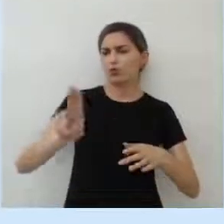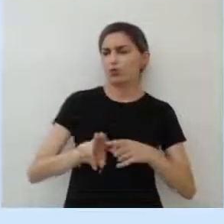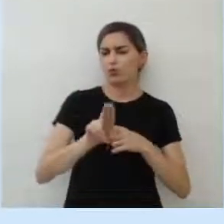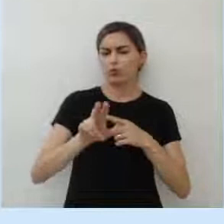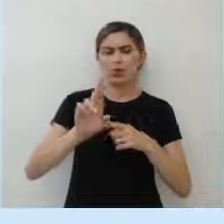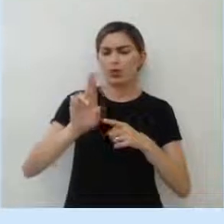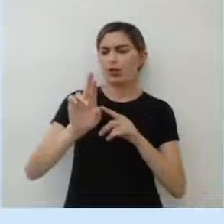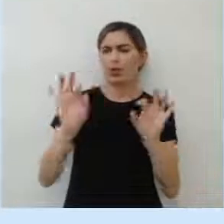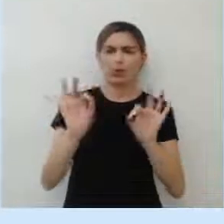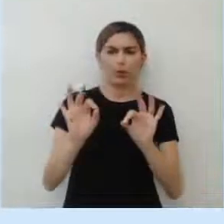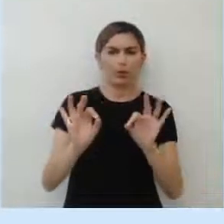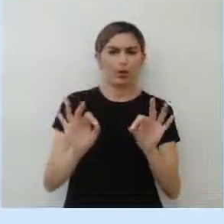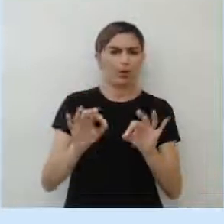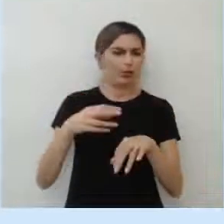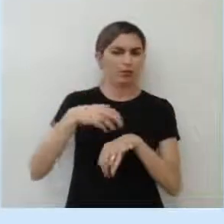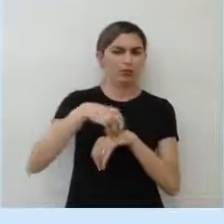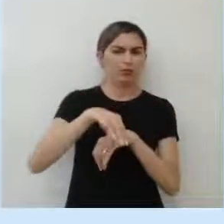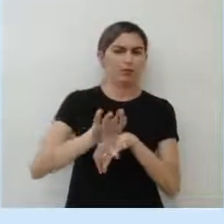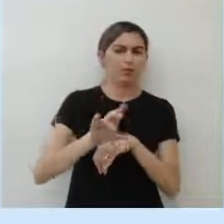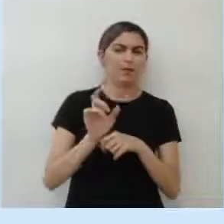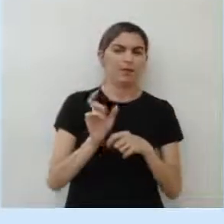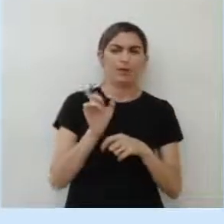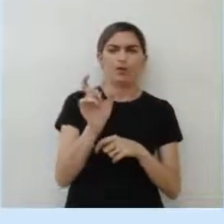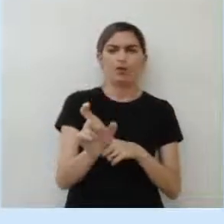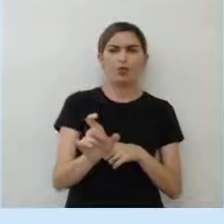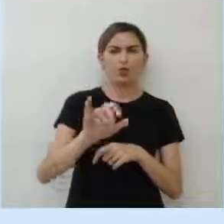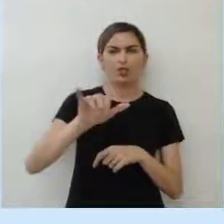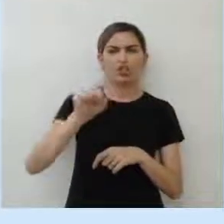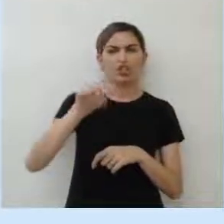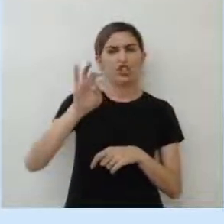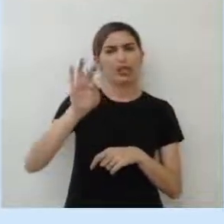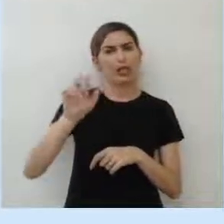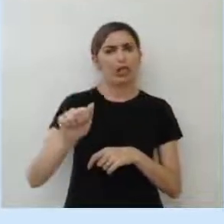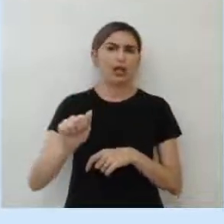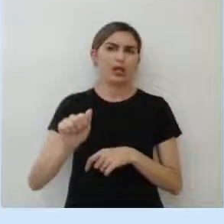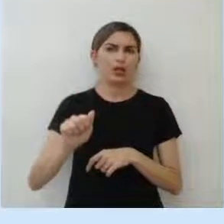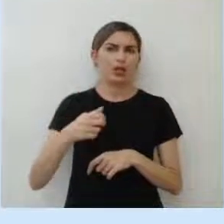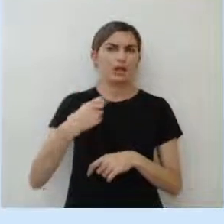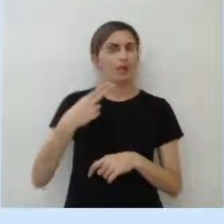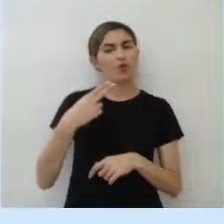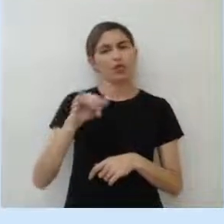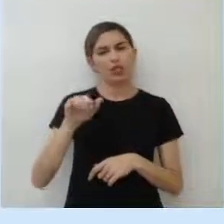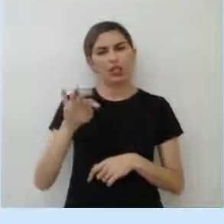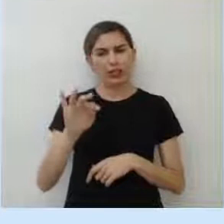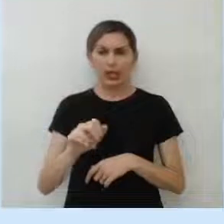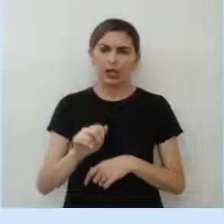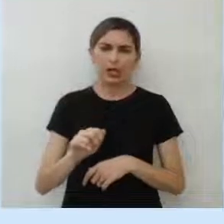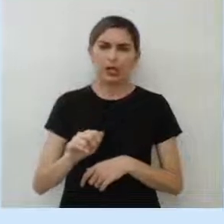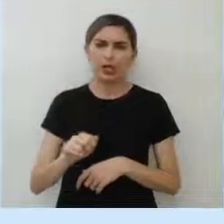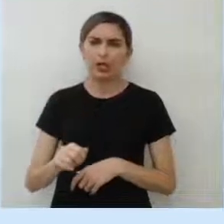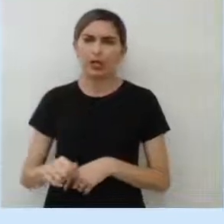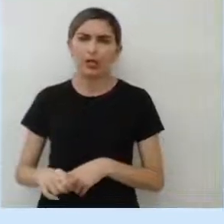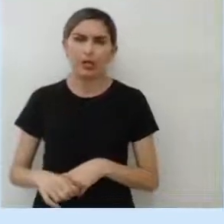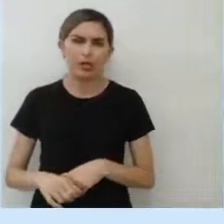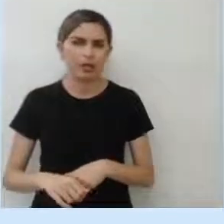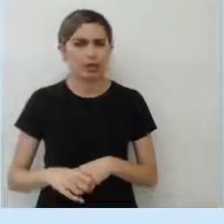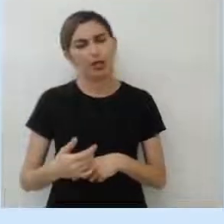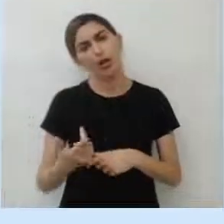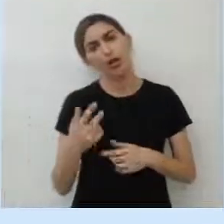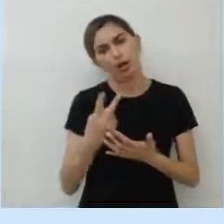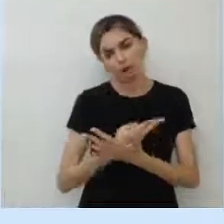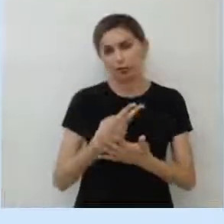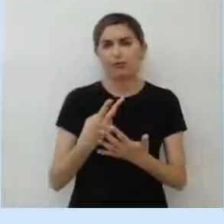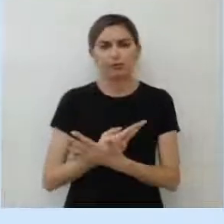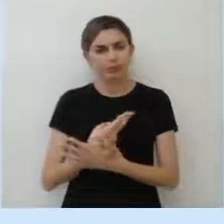o R, não vai trazer essa pronúncia, vai ficar vou janta, certo? E aí estaria errado de acordo com a nossa